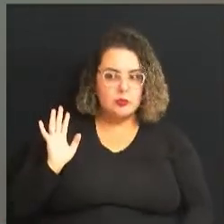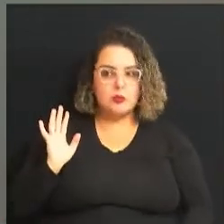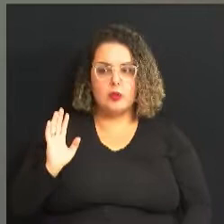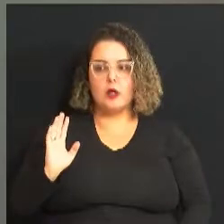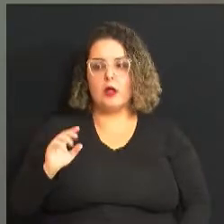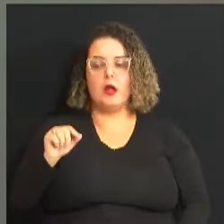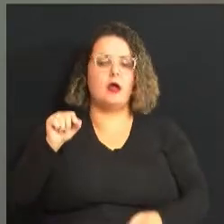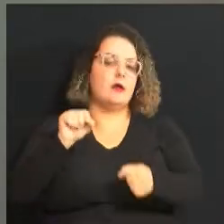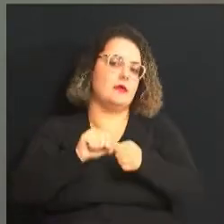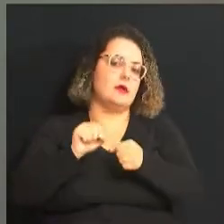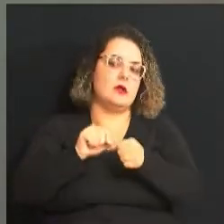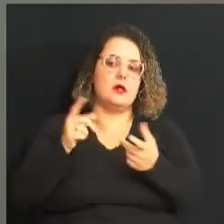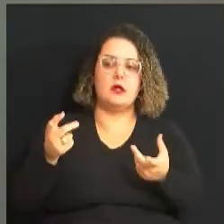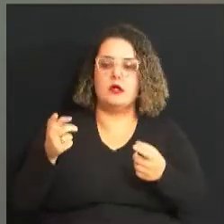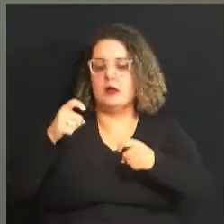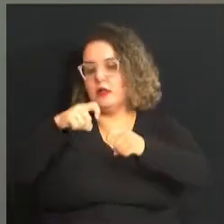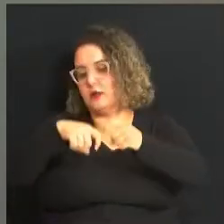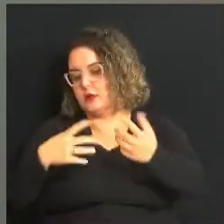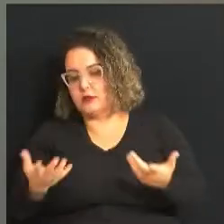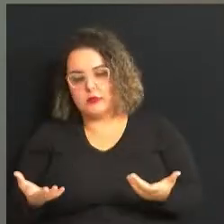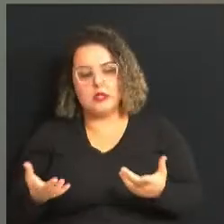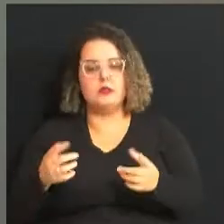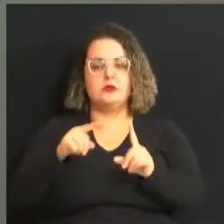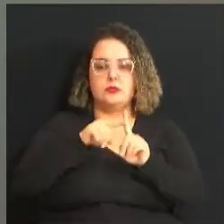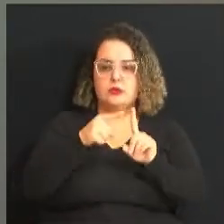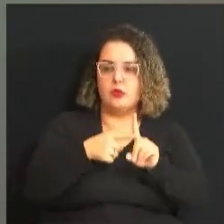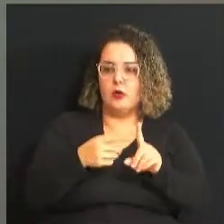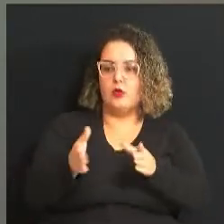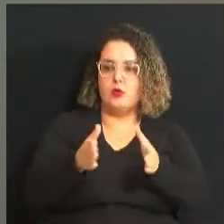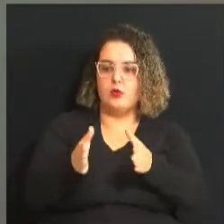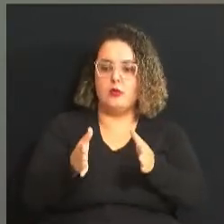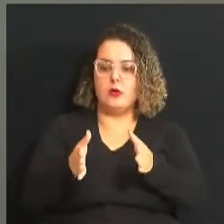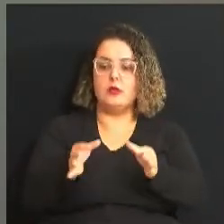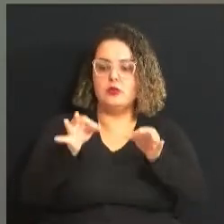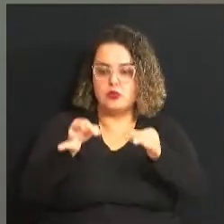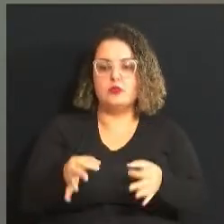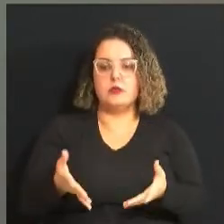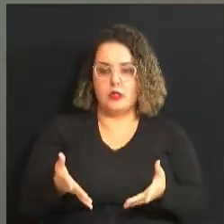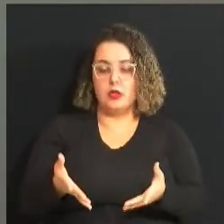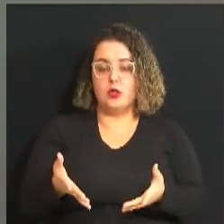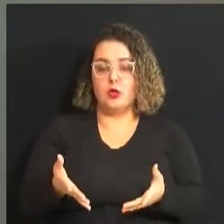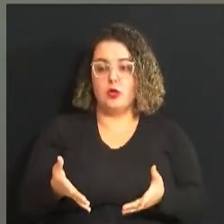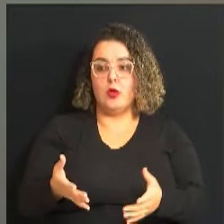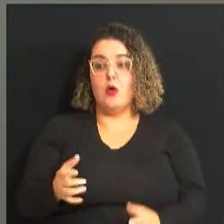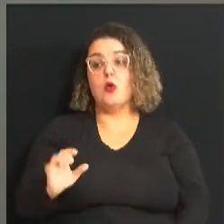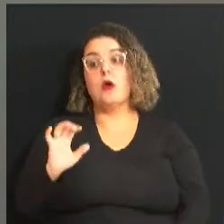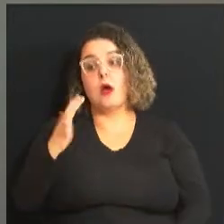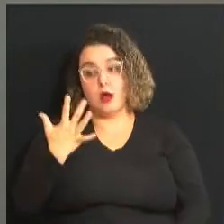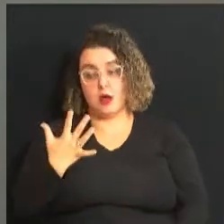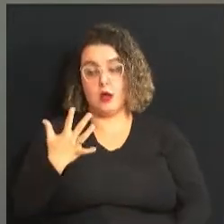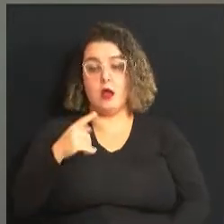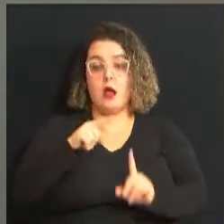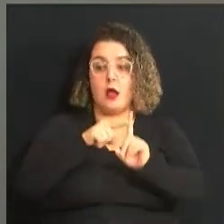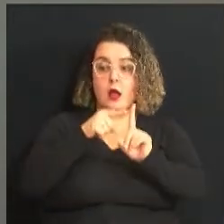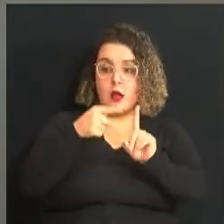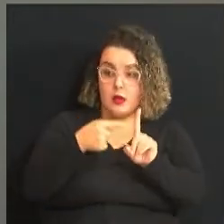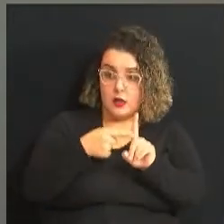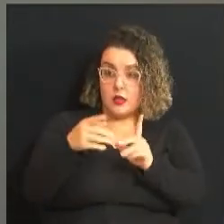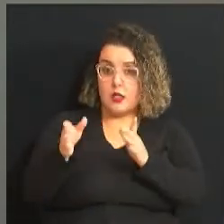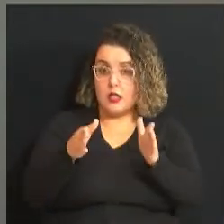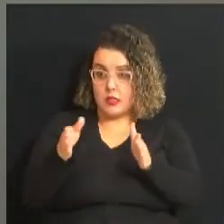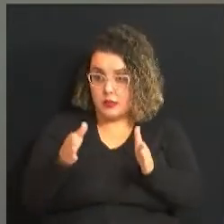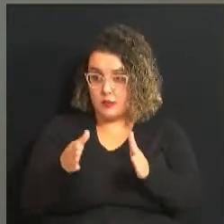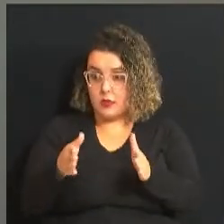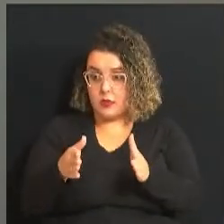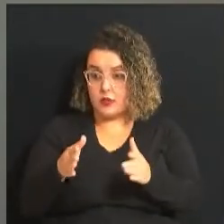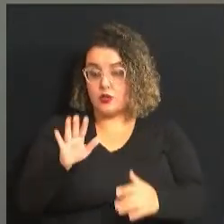a relação no mês de outubro, no período certo. A chance de ocorrer uma gravidez nesse mês é de